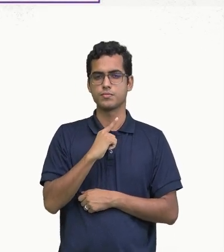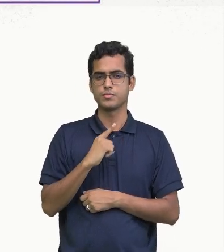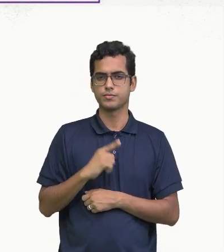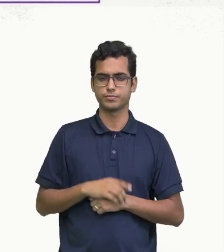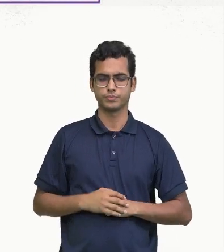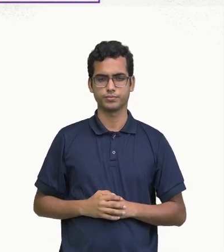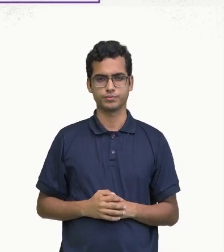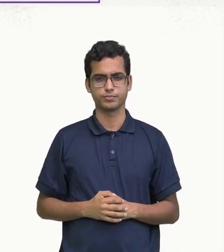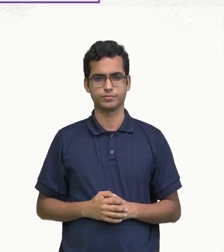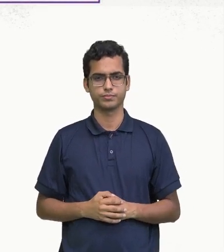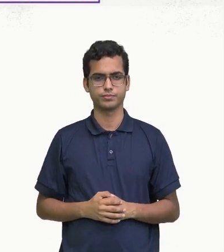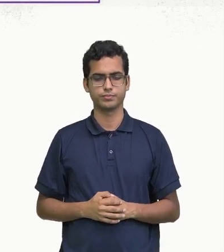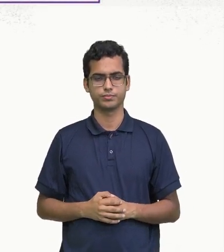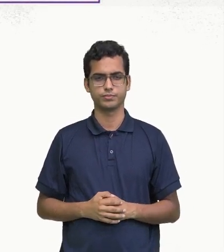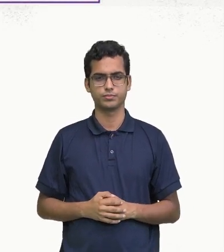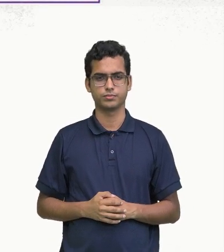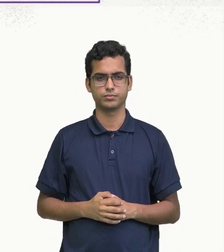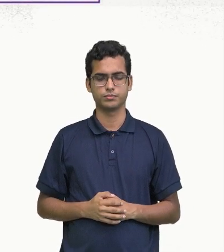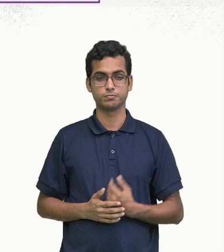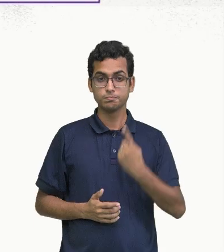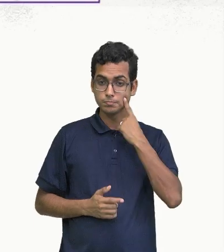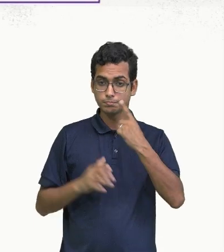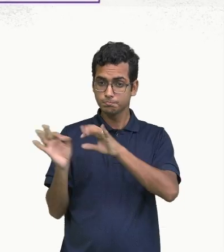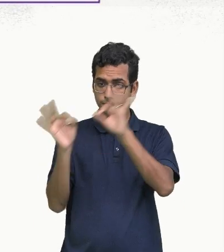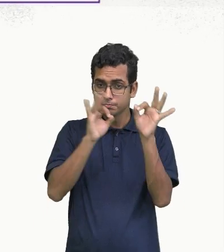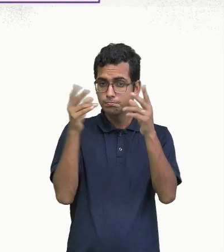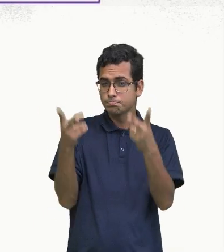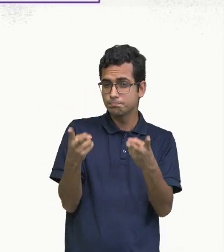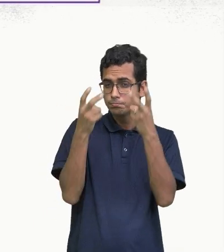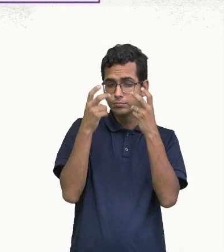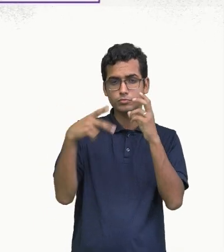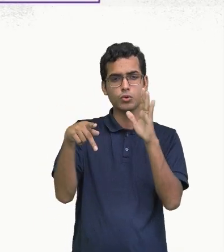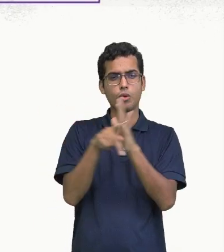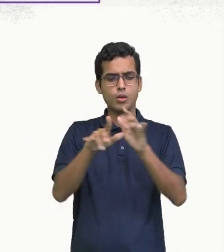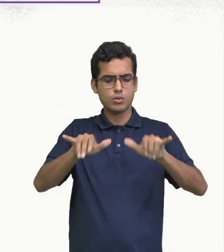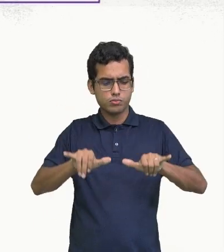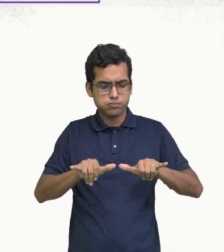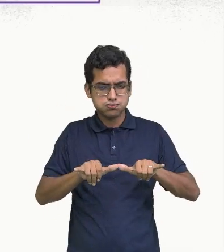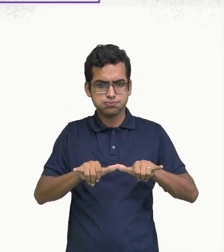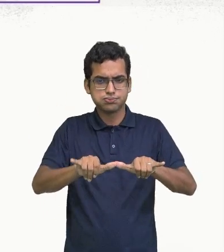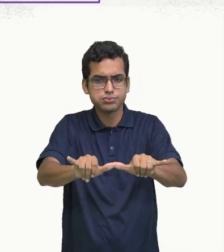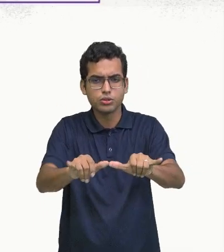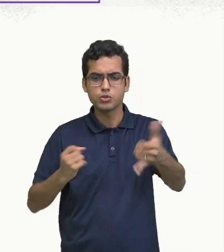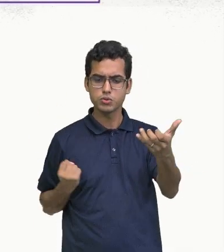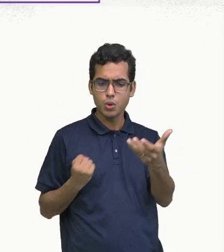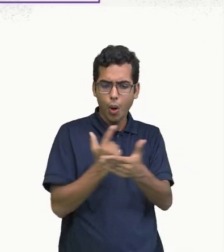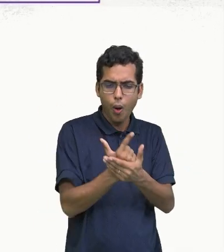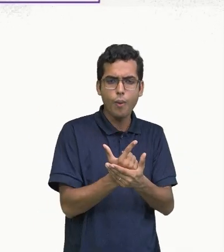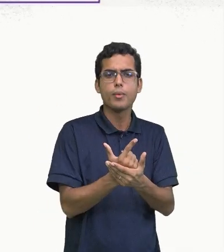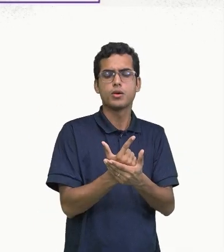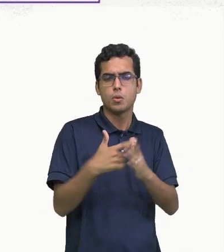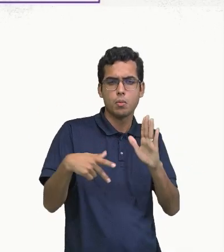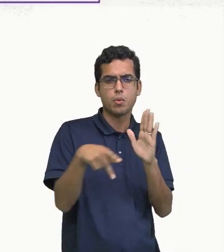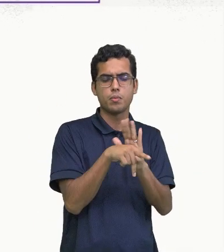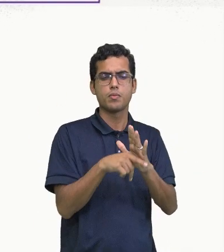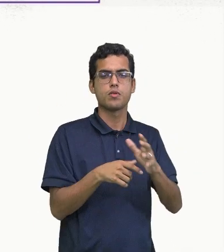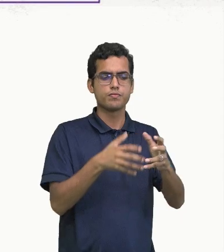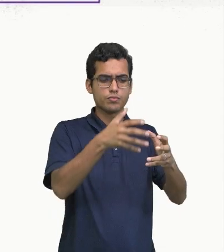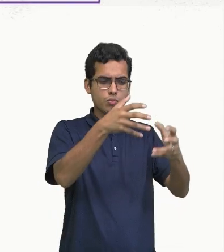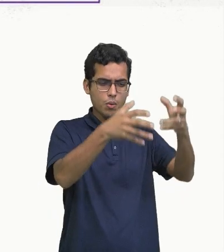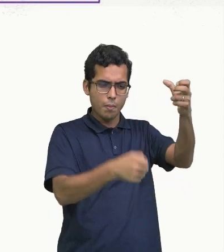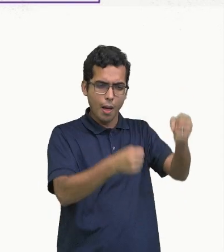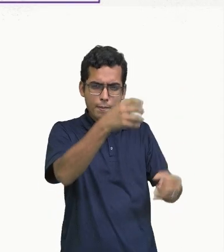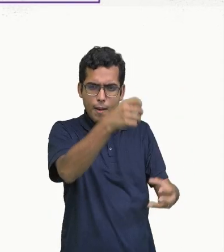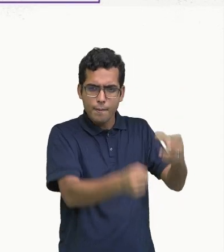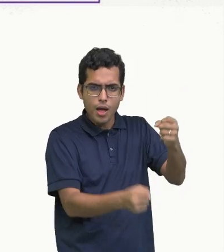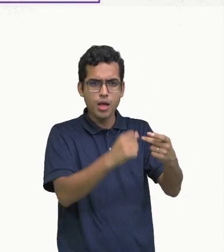habituados a ele, que a gente não percebe que quando nós estamos no supermercado ali comprando uma caixa de leite, ou então um sabão